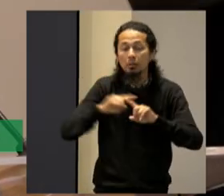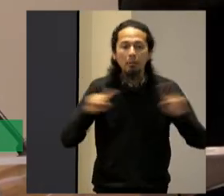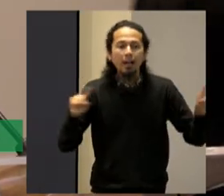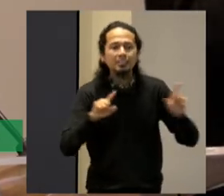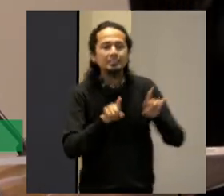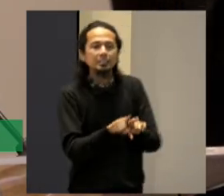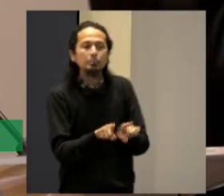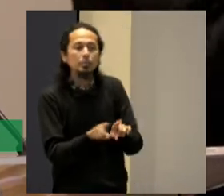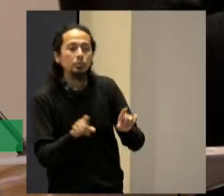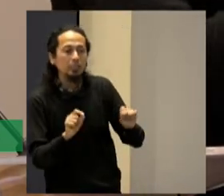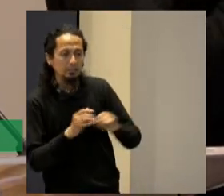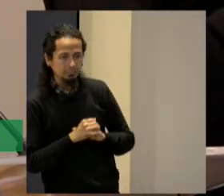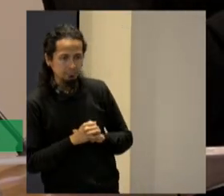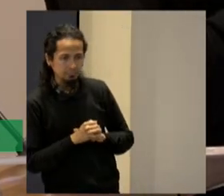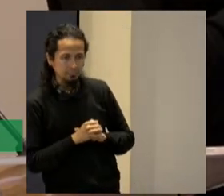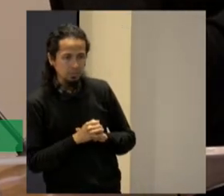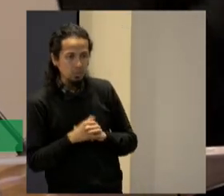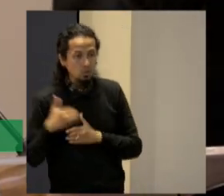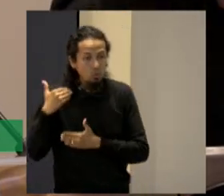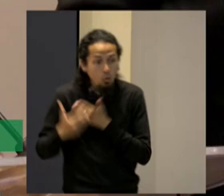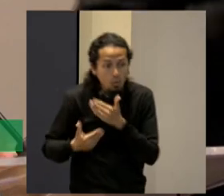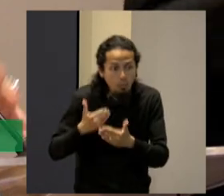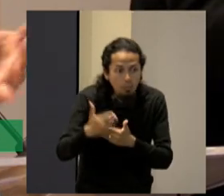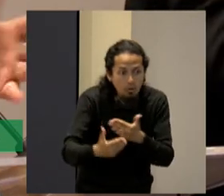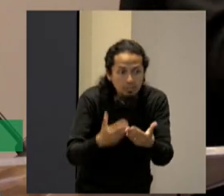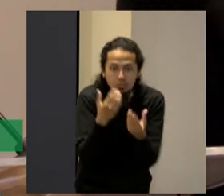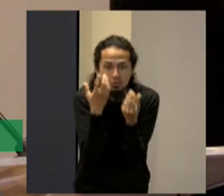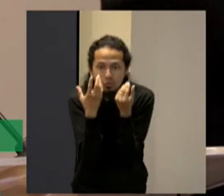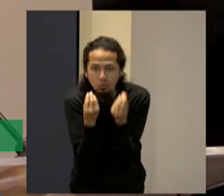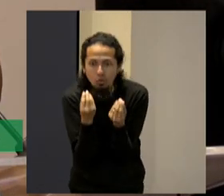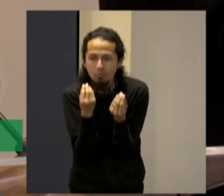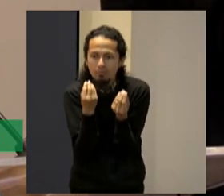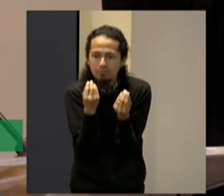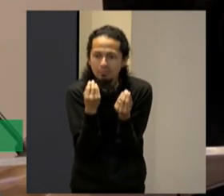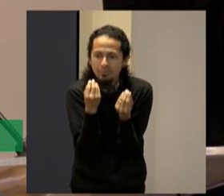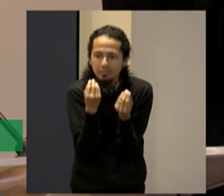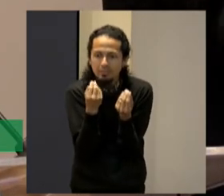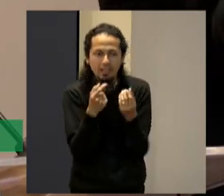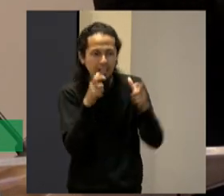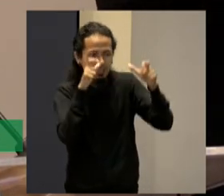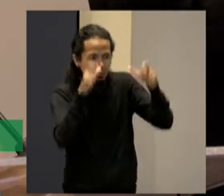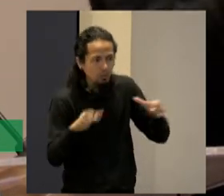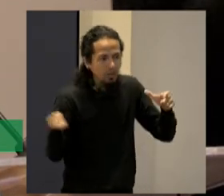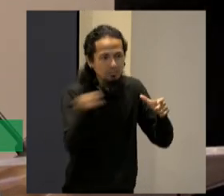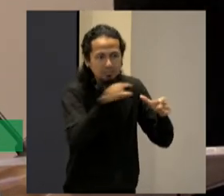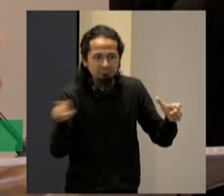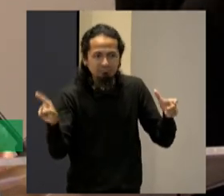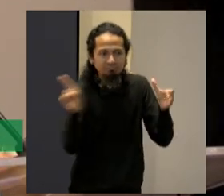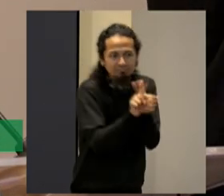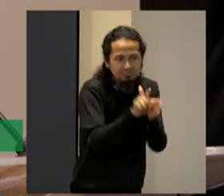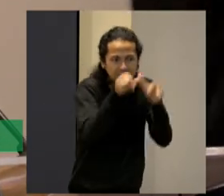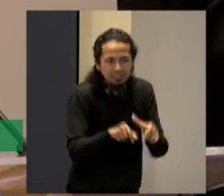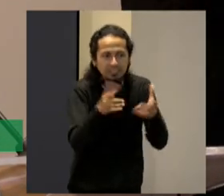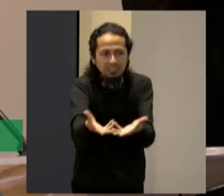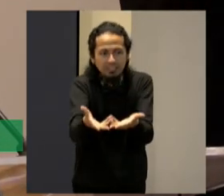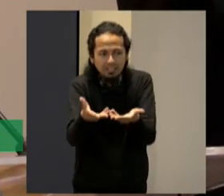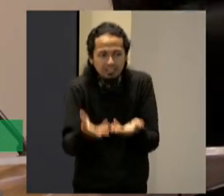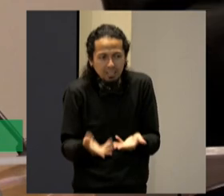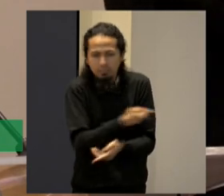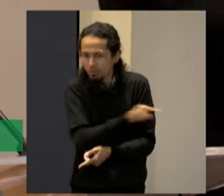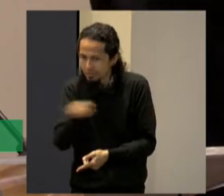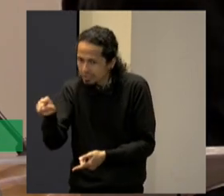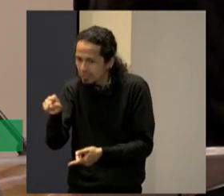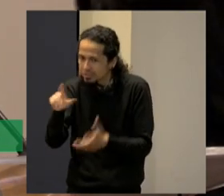e também entendendo o processo que se levou para esse lugar que acolhe vocês todas, todos e todos e a mim, e